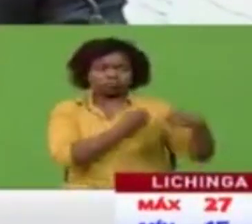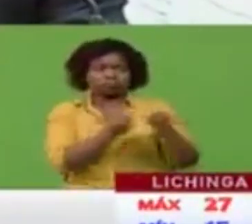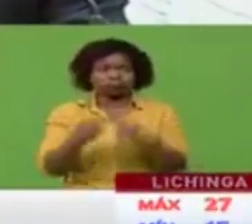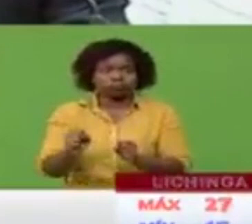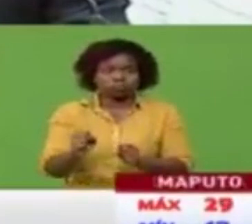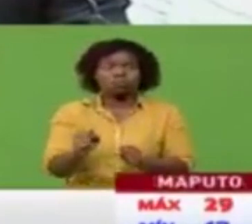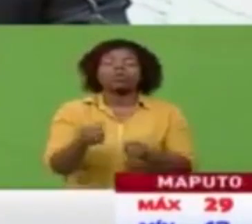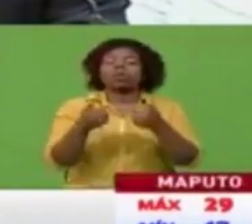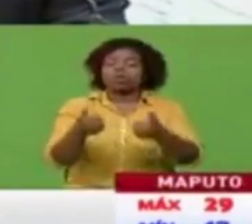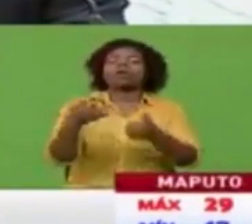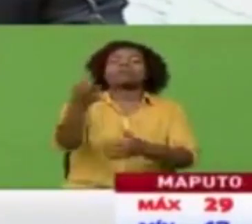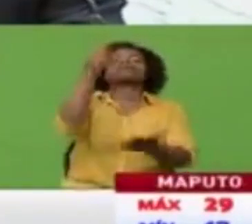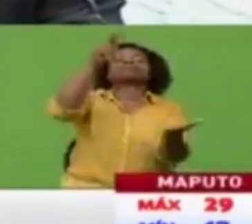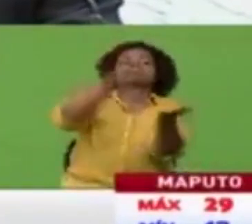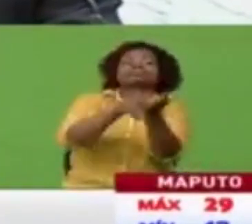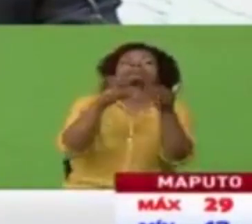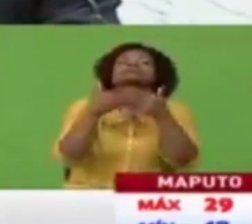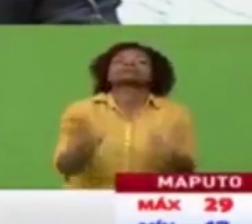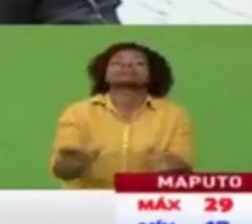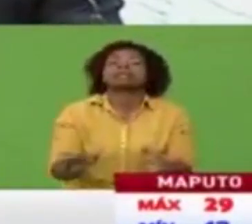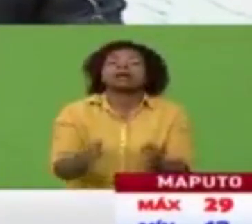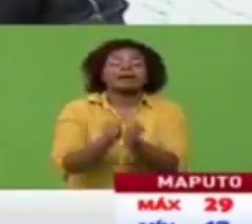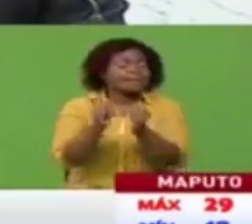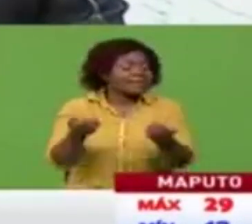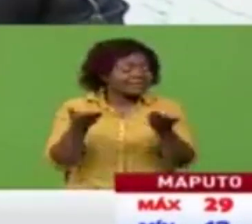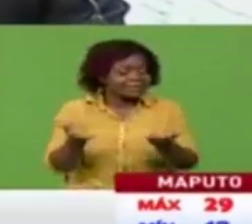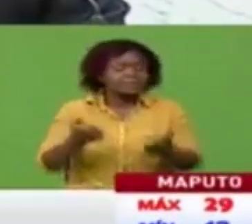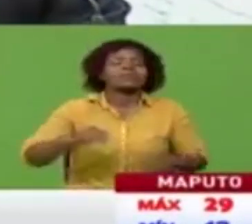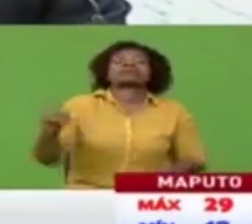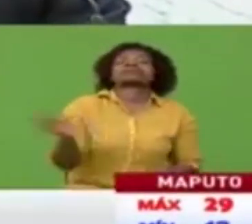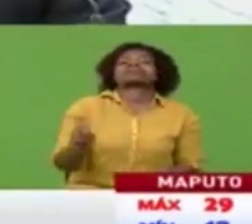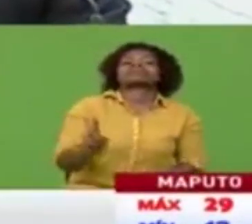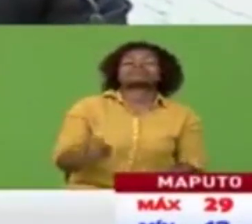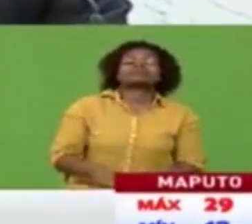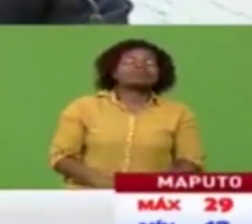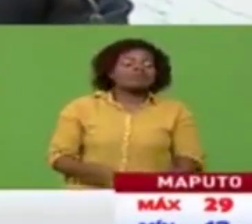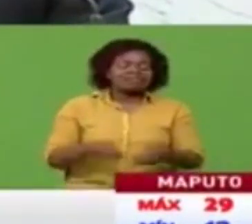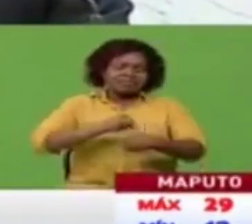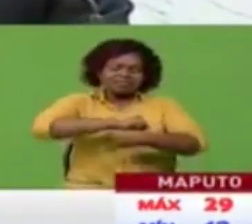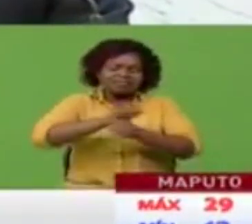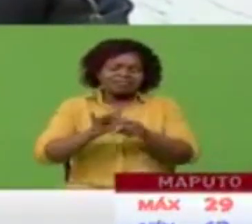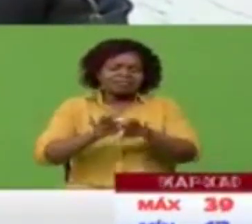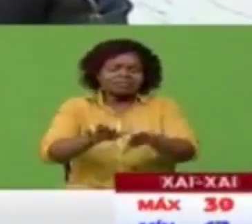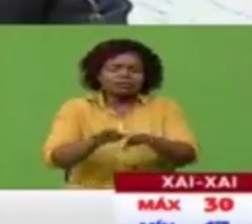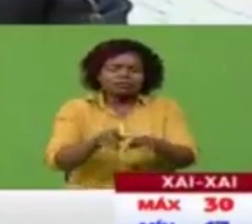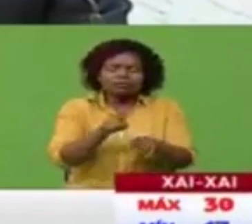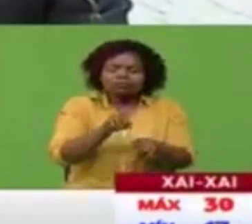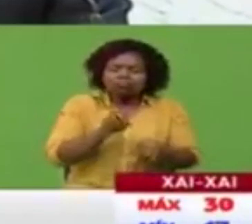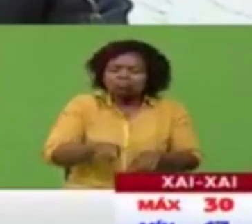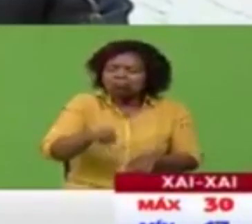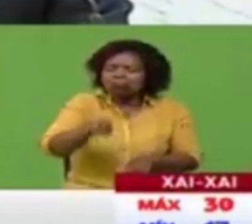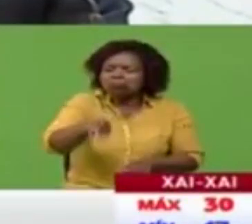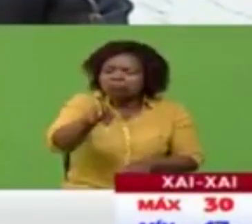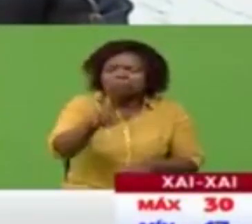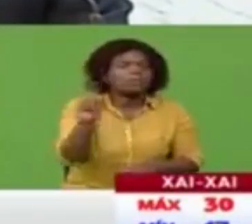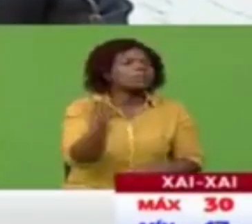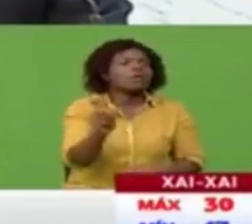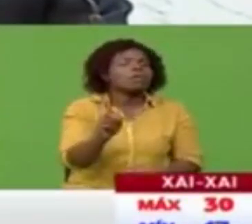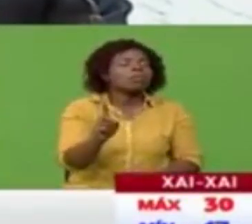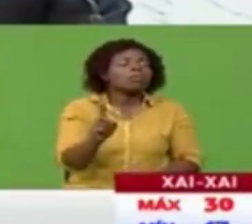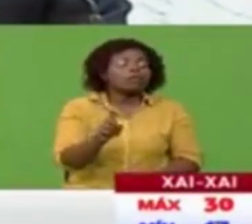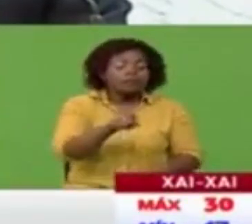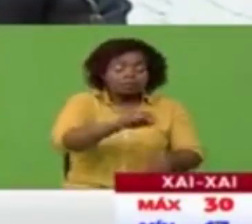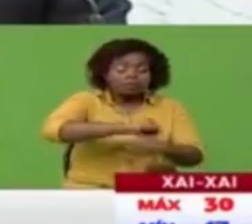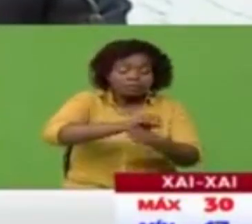Reiteramos que o vírus não anda. Quem transporta o vírus de um lugar para outro são